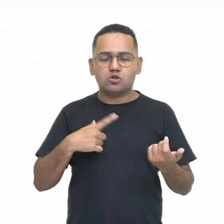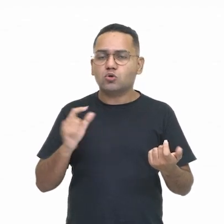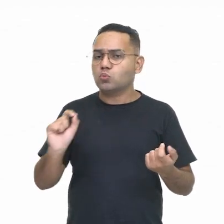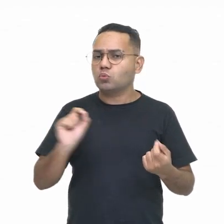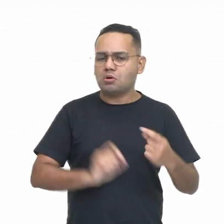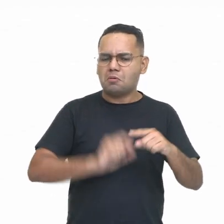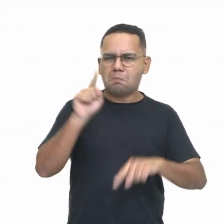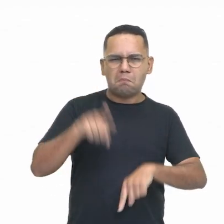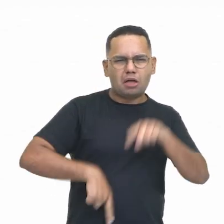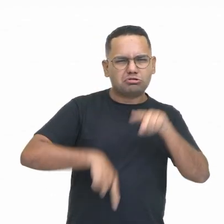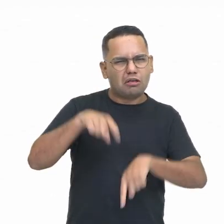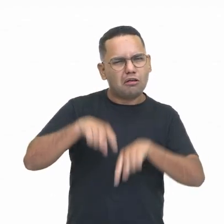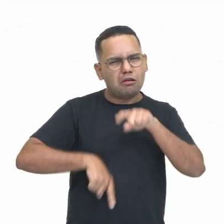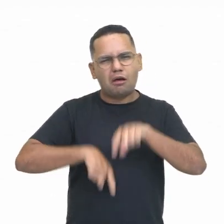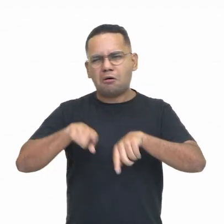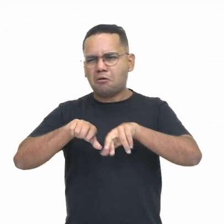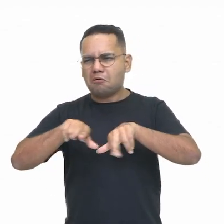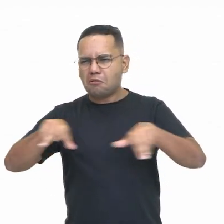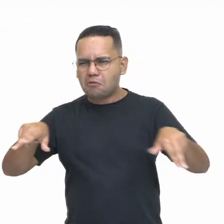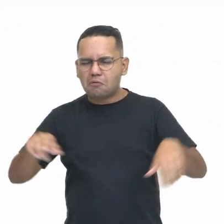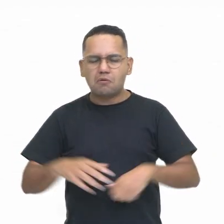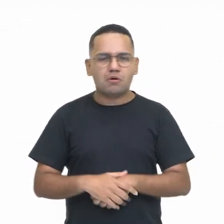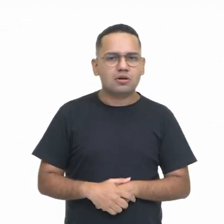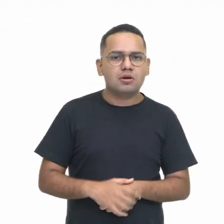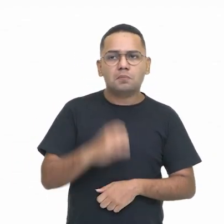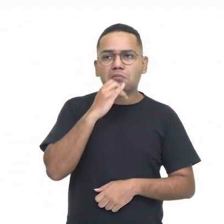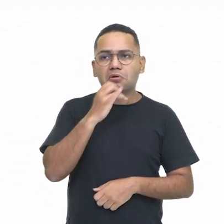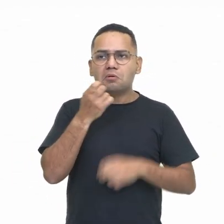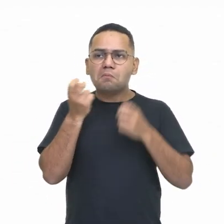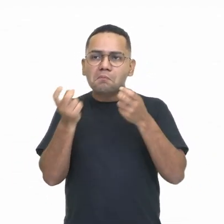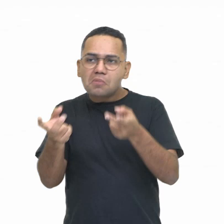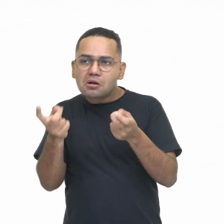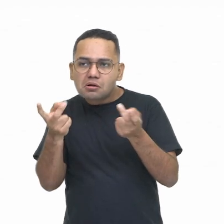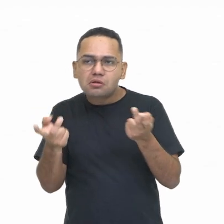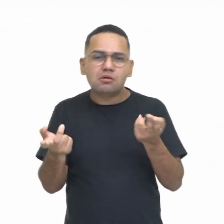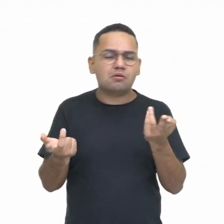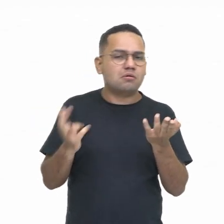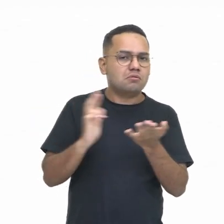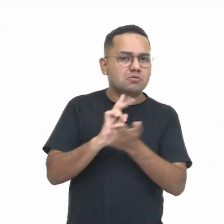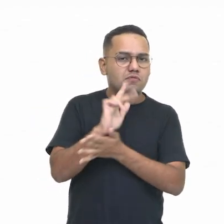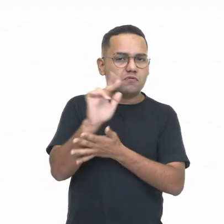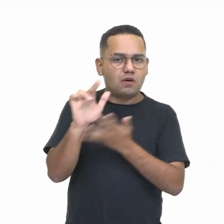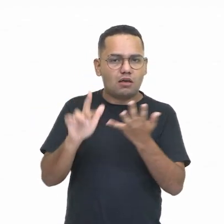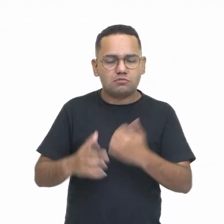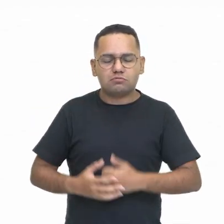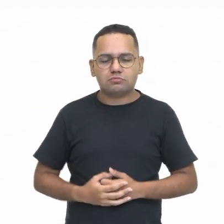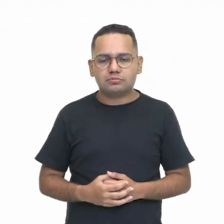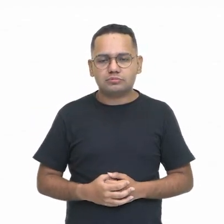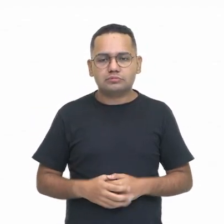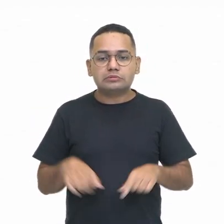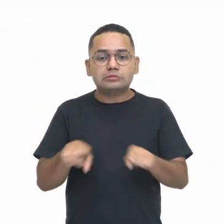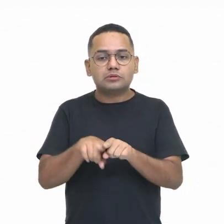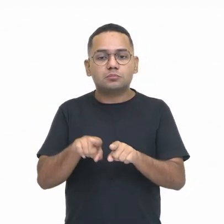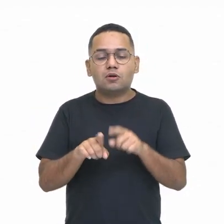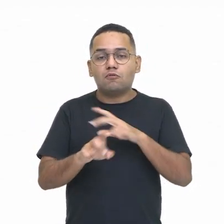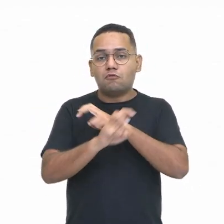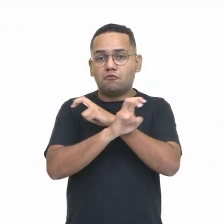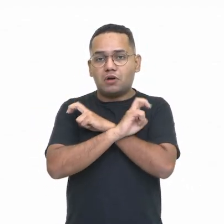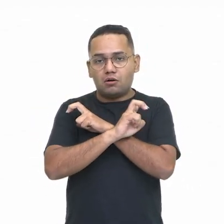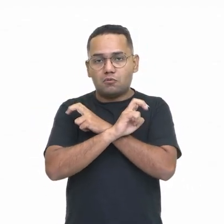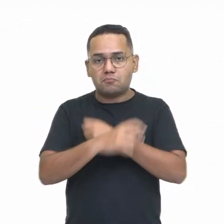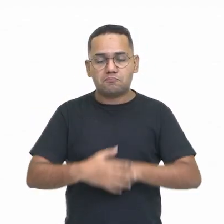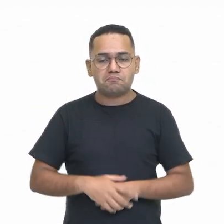possuía posses, então nobres, grandes comerciantes e, obviamente, os faraós. Né? Tanto que você vai